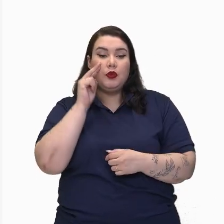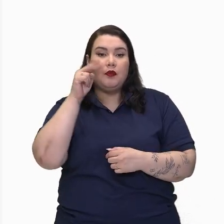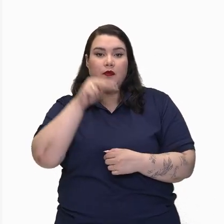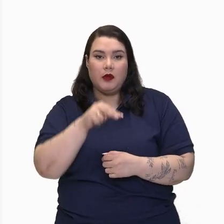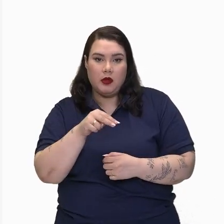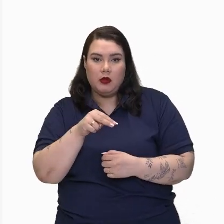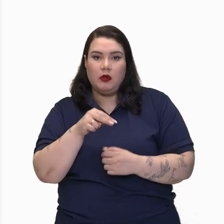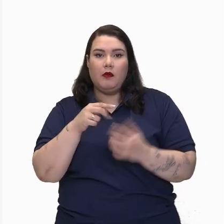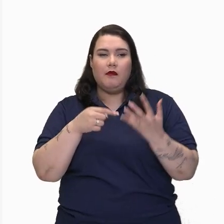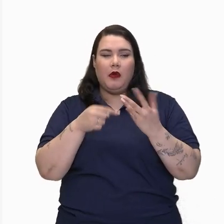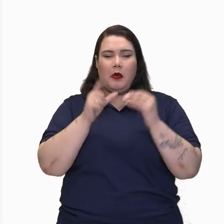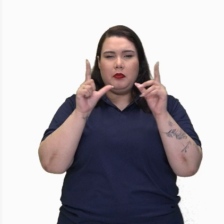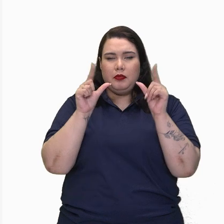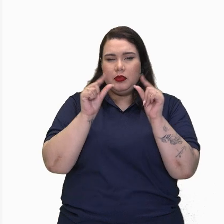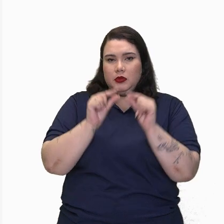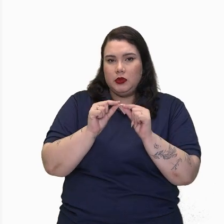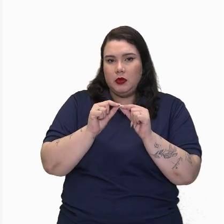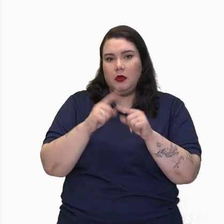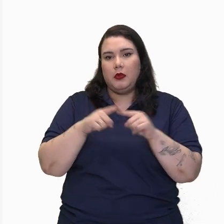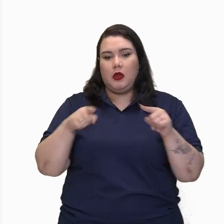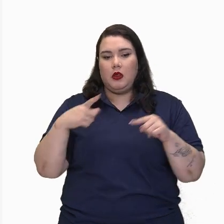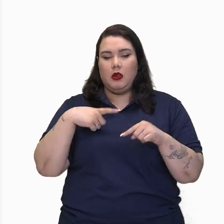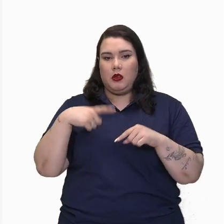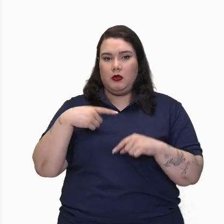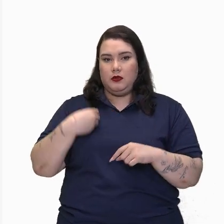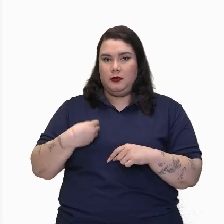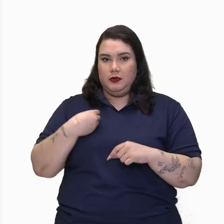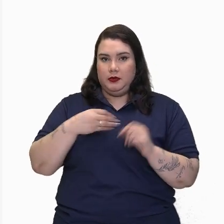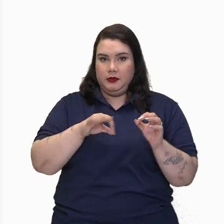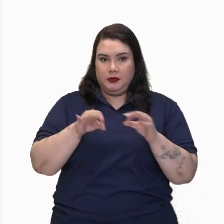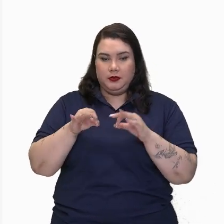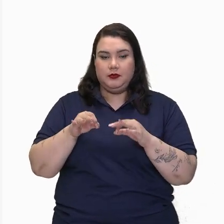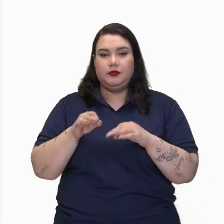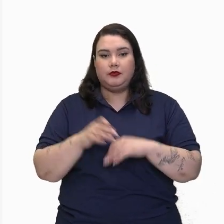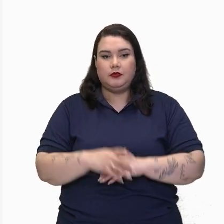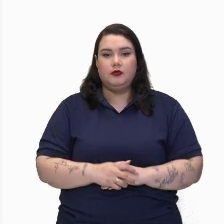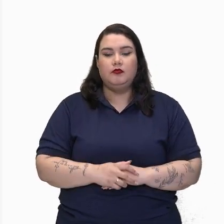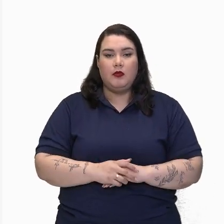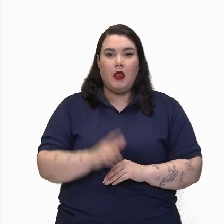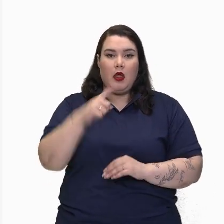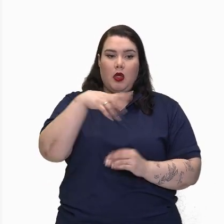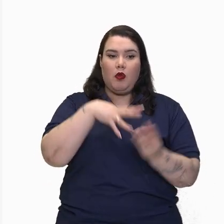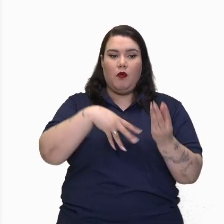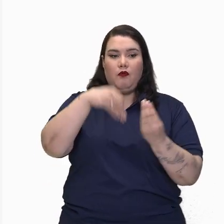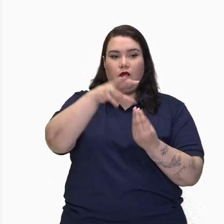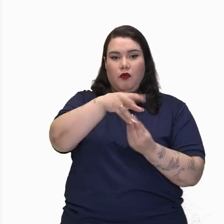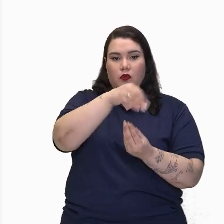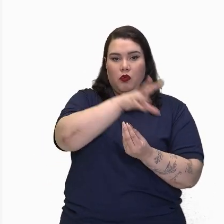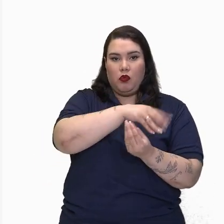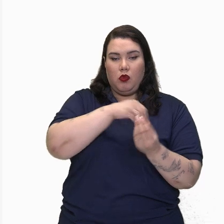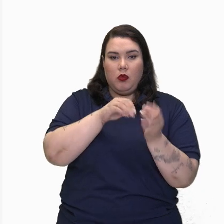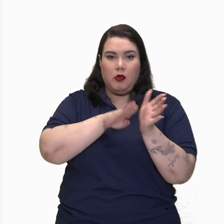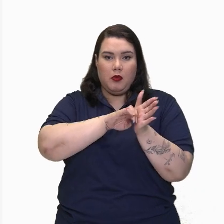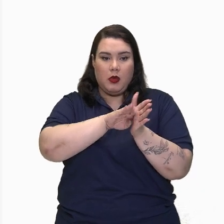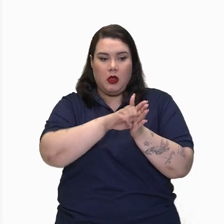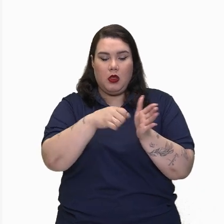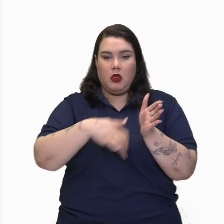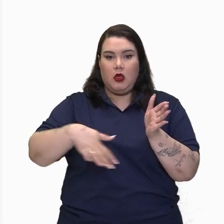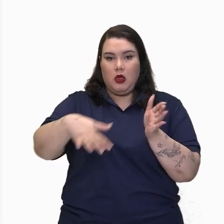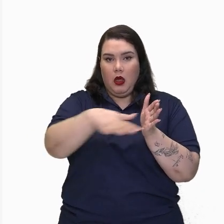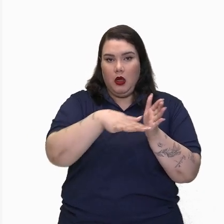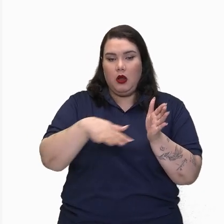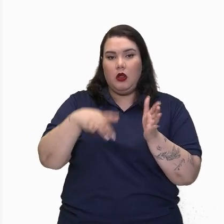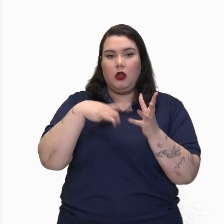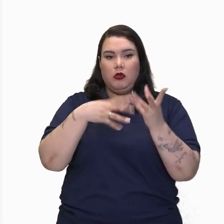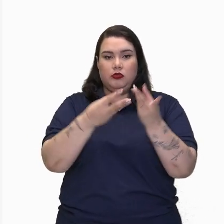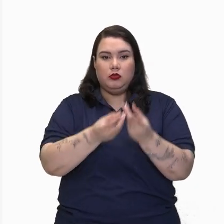Eles são muito pequenininhos, mas eles estão ali presentes. Fungos e bactérias que fazem parte do ambiente e que